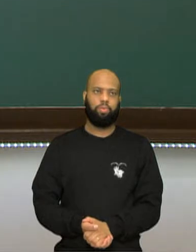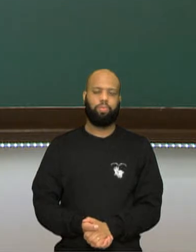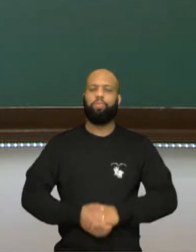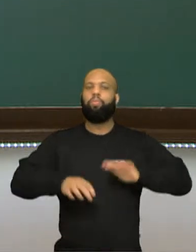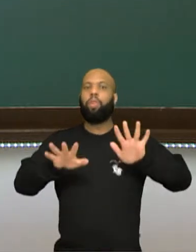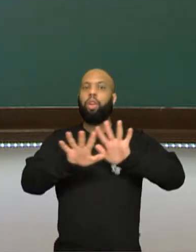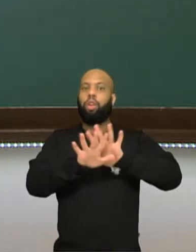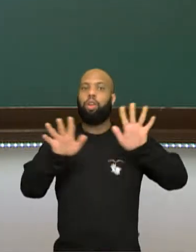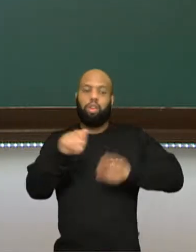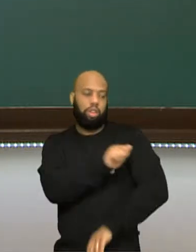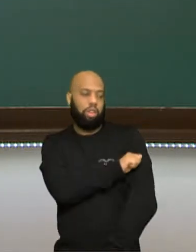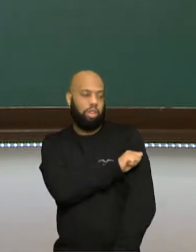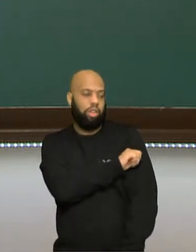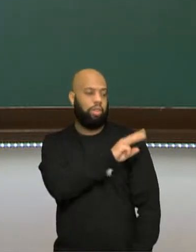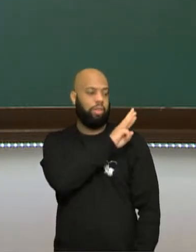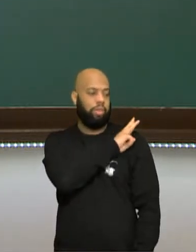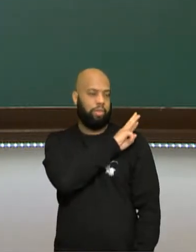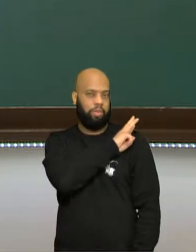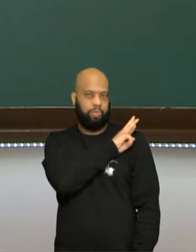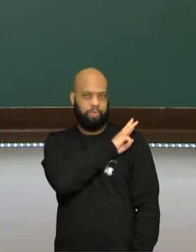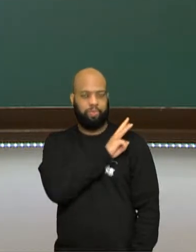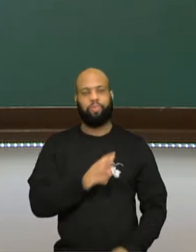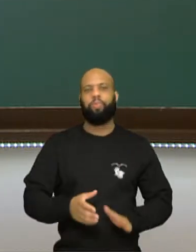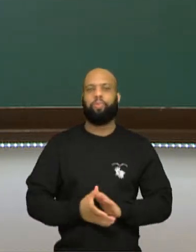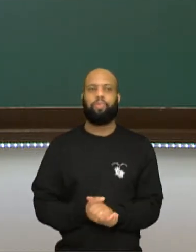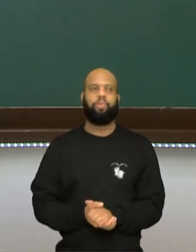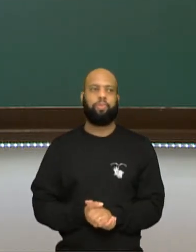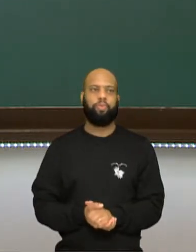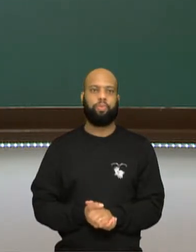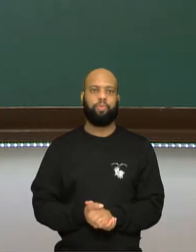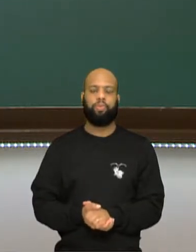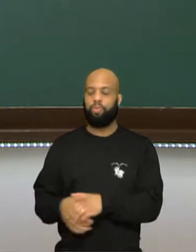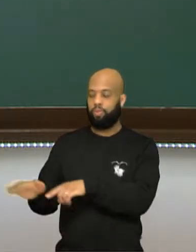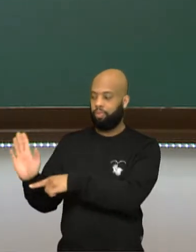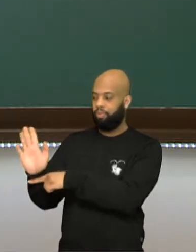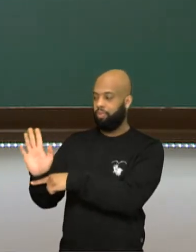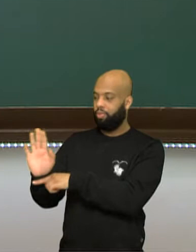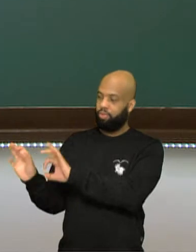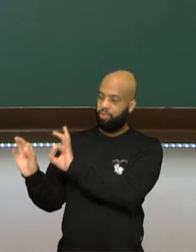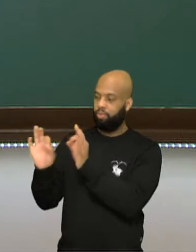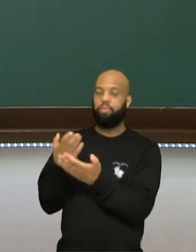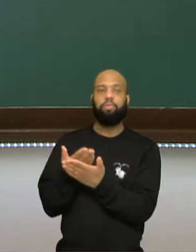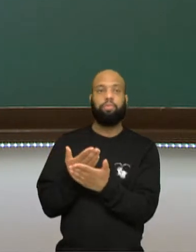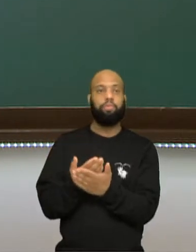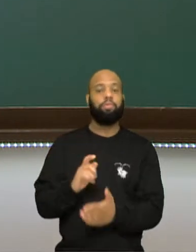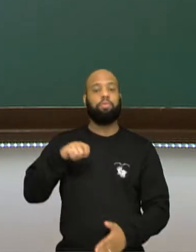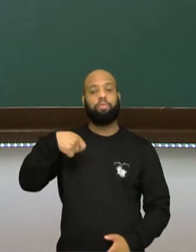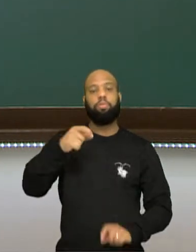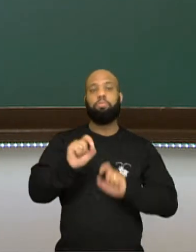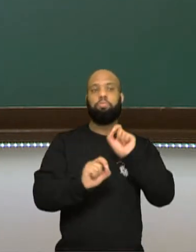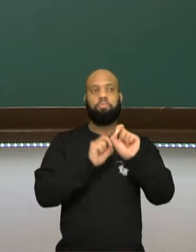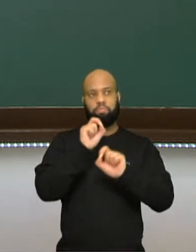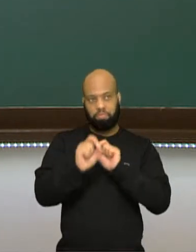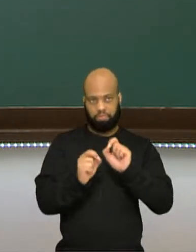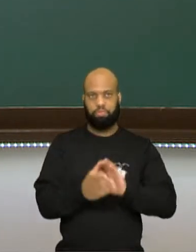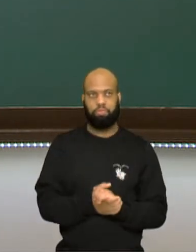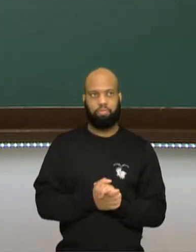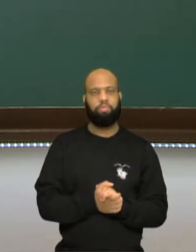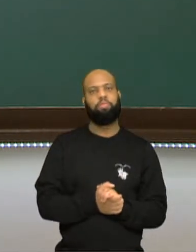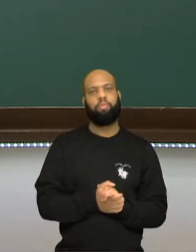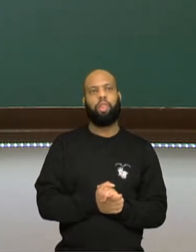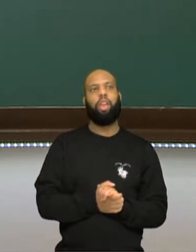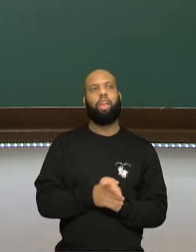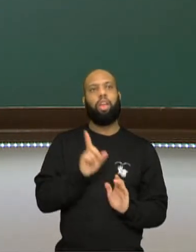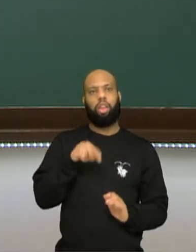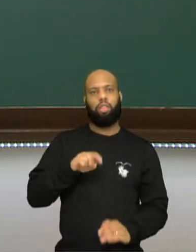Olá estudantes da terceira série do Ensino Médio nesse vídeo a gente vai conversar especificamente